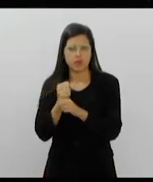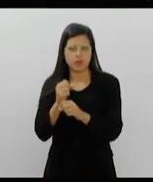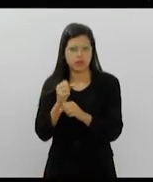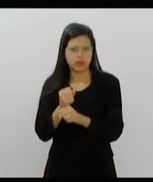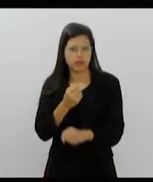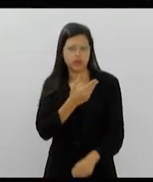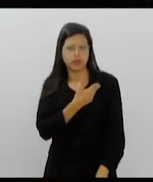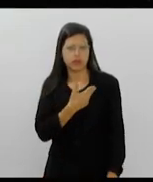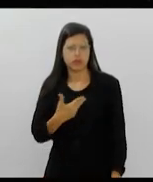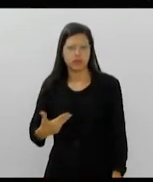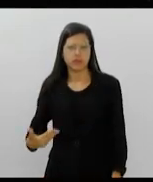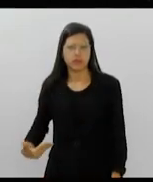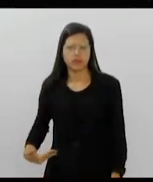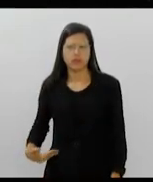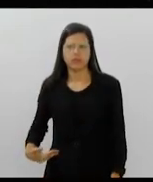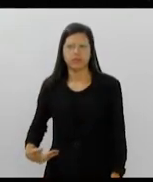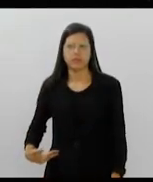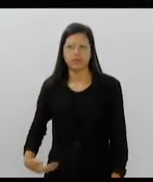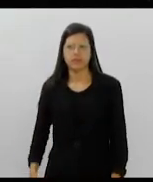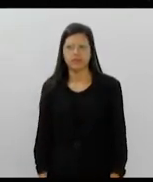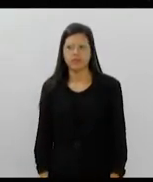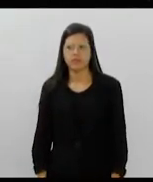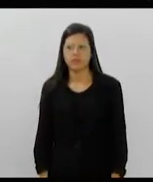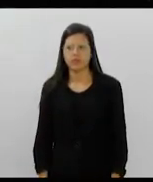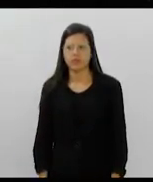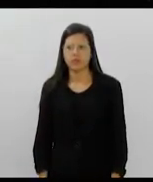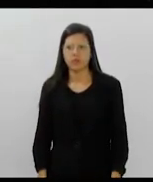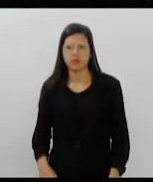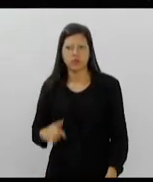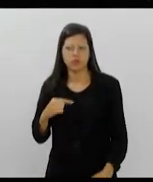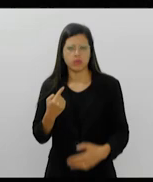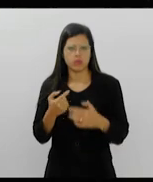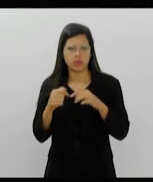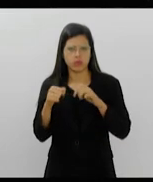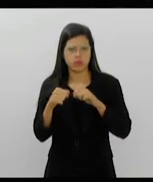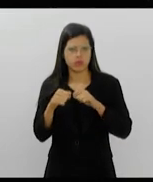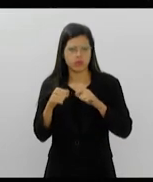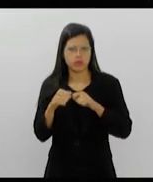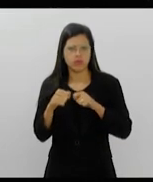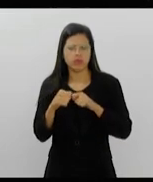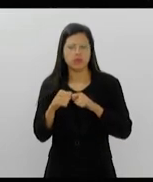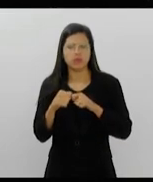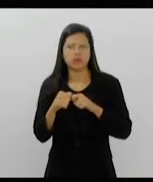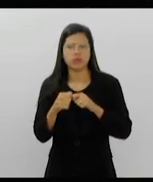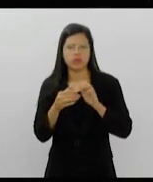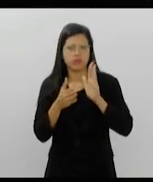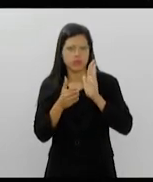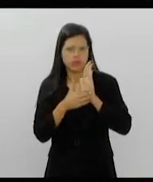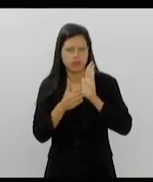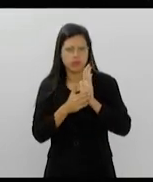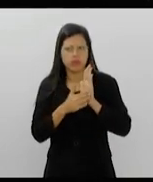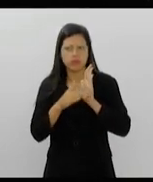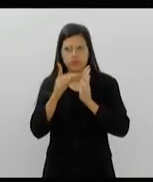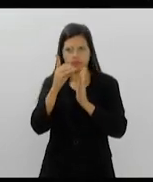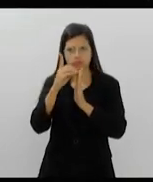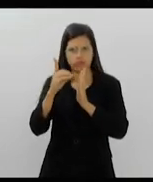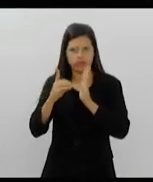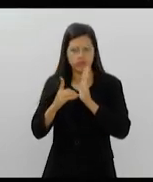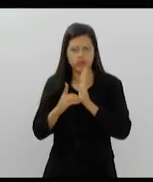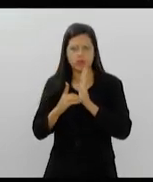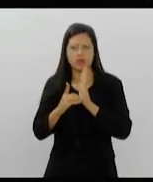pública. Fizemos aqui uma proposta de um decreto